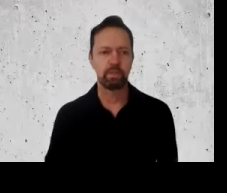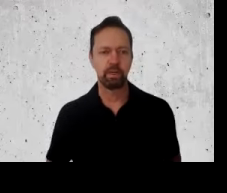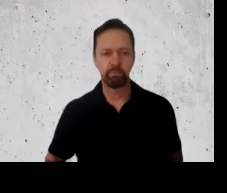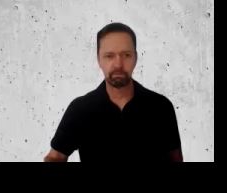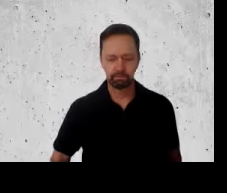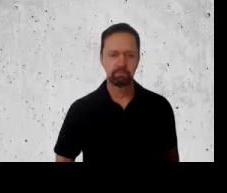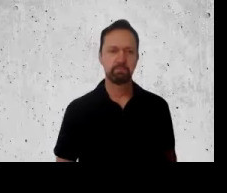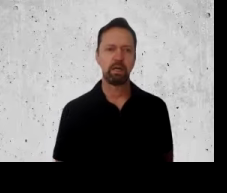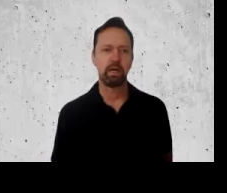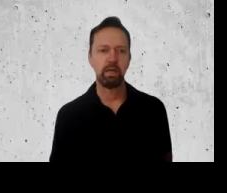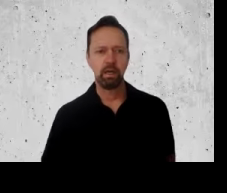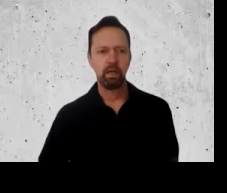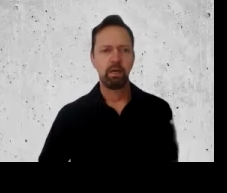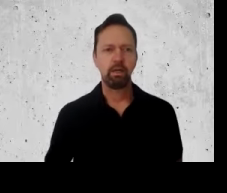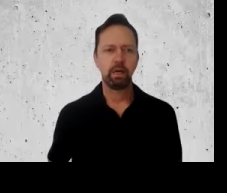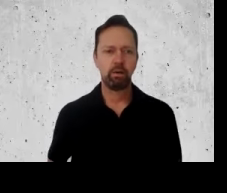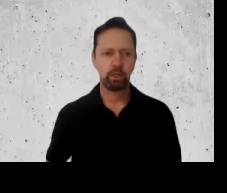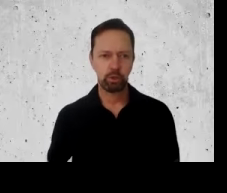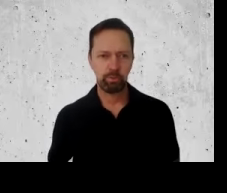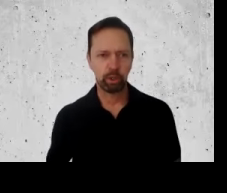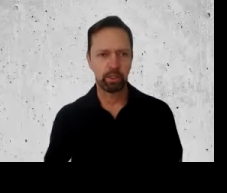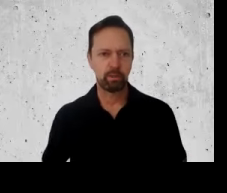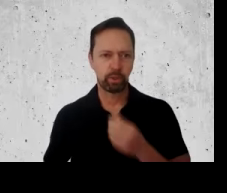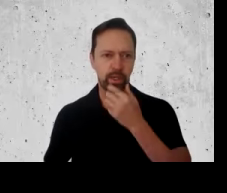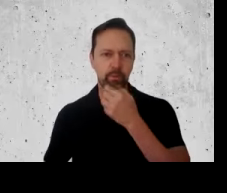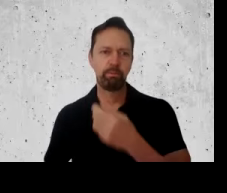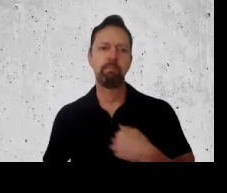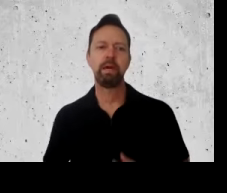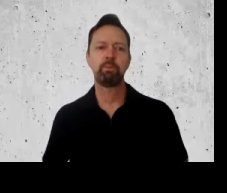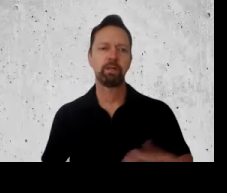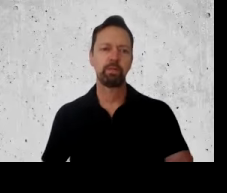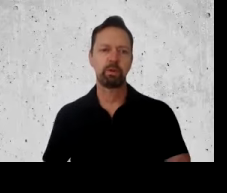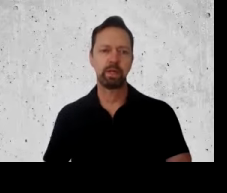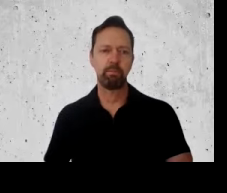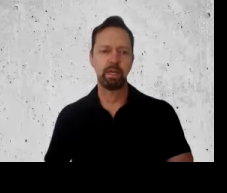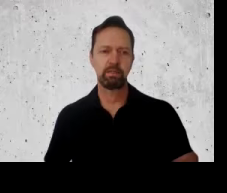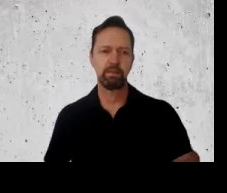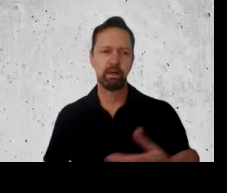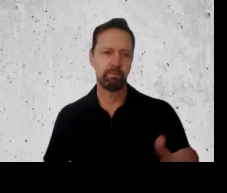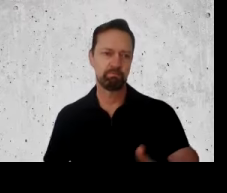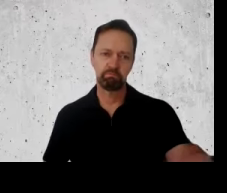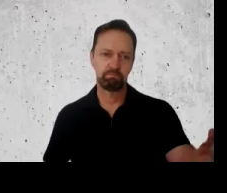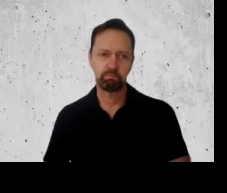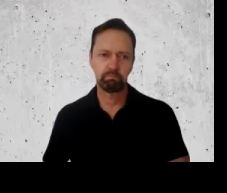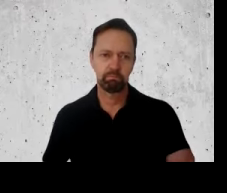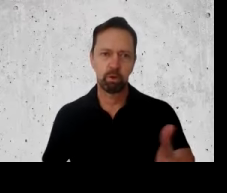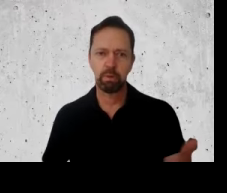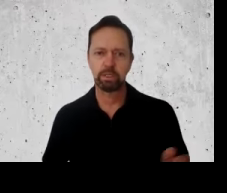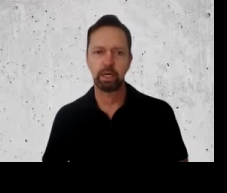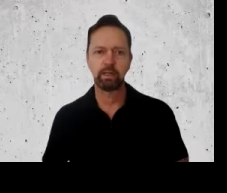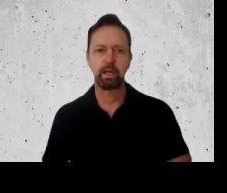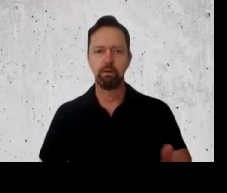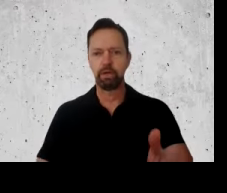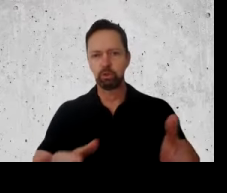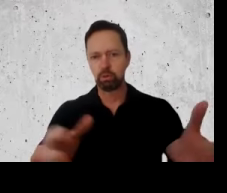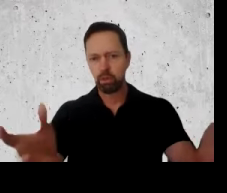5 pessoas vão fazer. Aí. Eu acho isso importante porque, para mim, é importante para eu saber um pouco